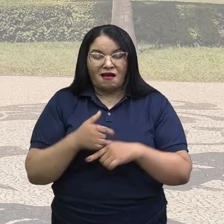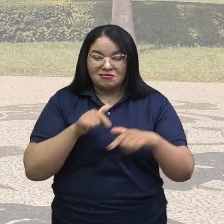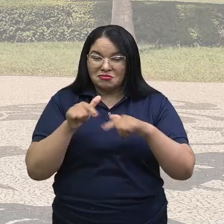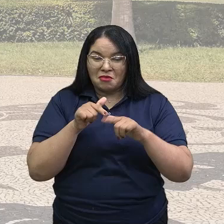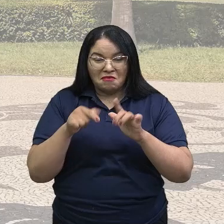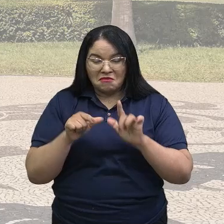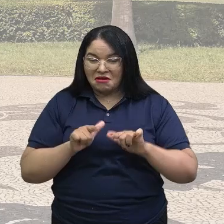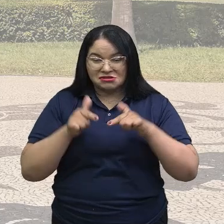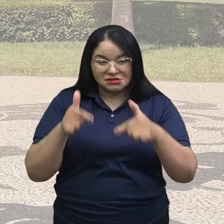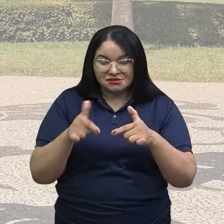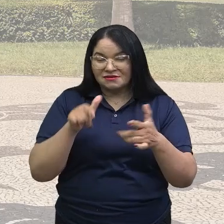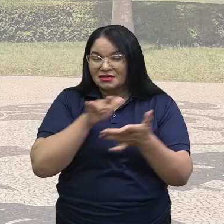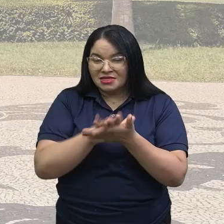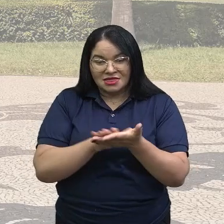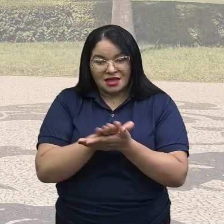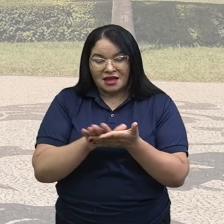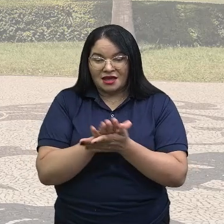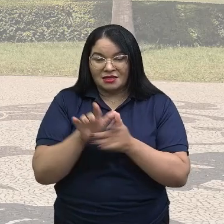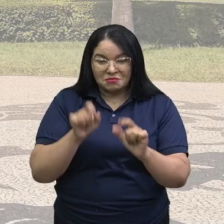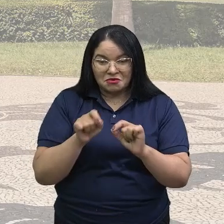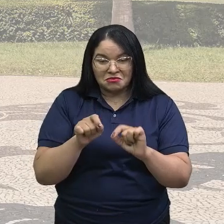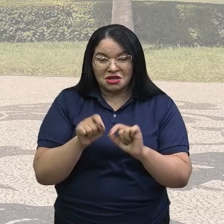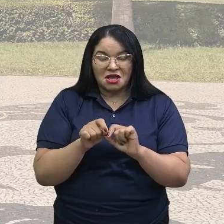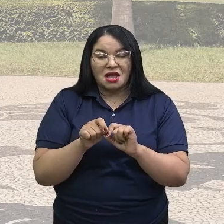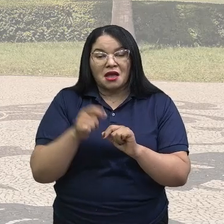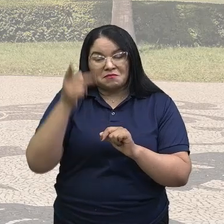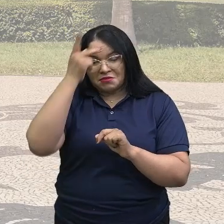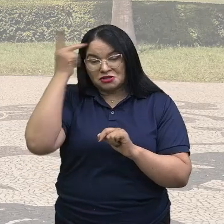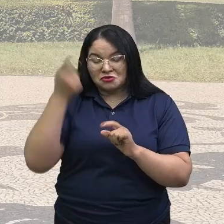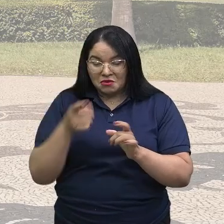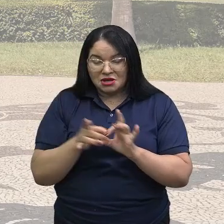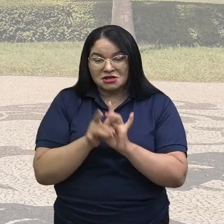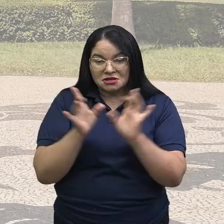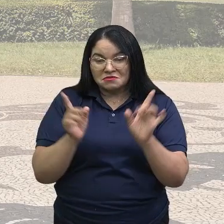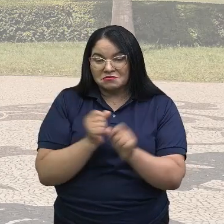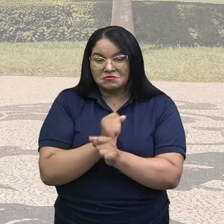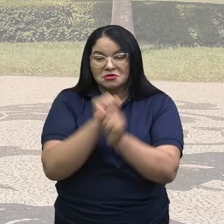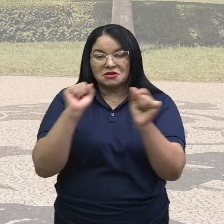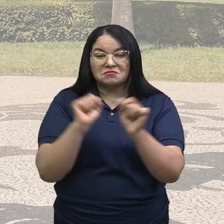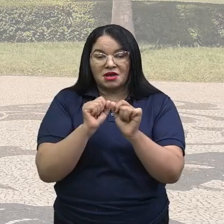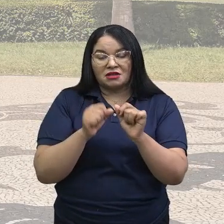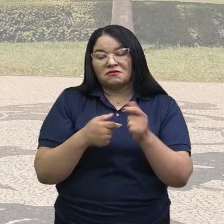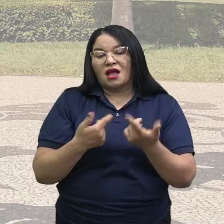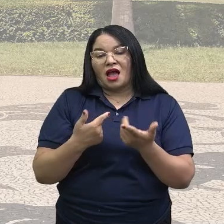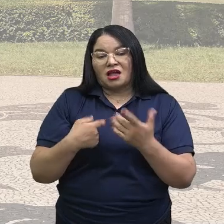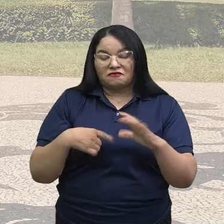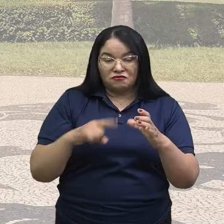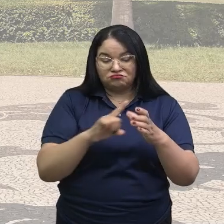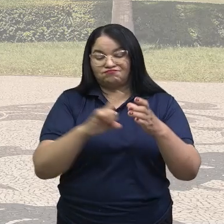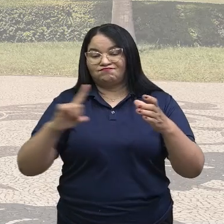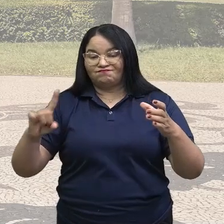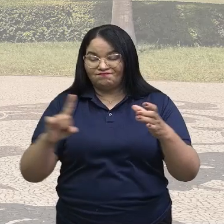basicamente receber esses negros libertos, e aconteceu que eles foram jogados ali na